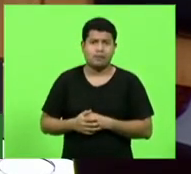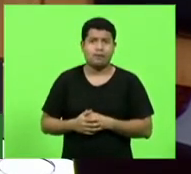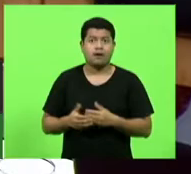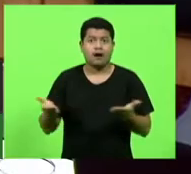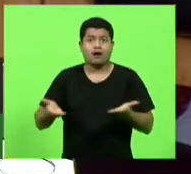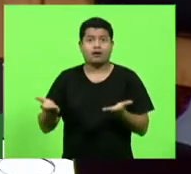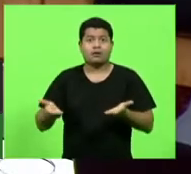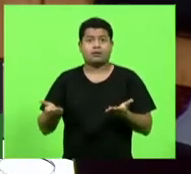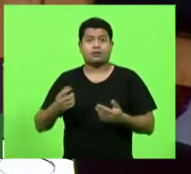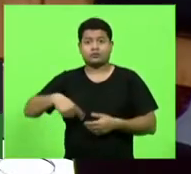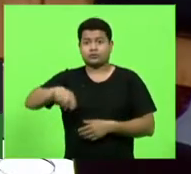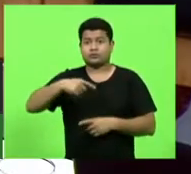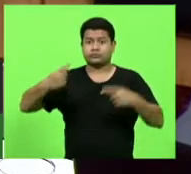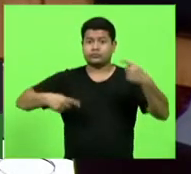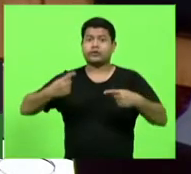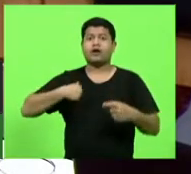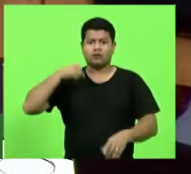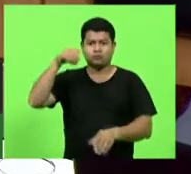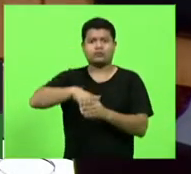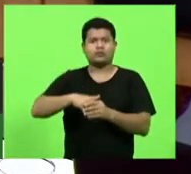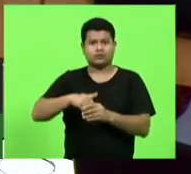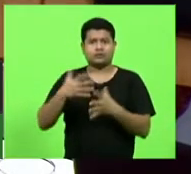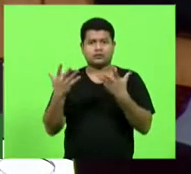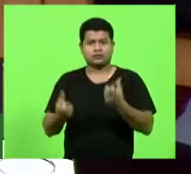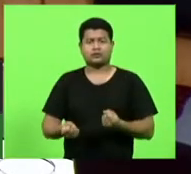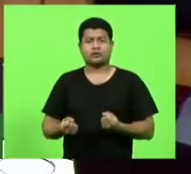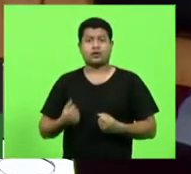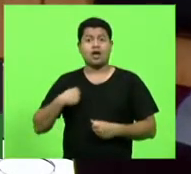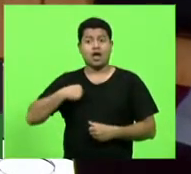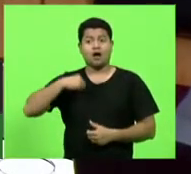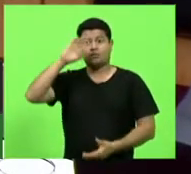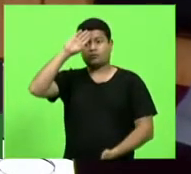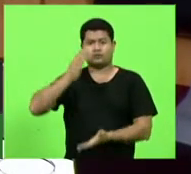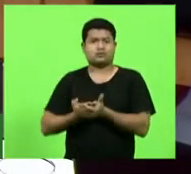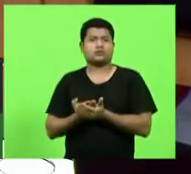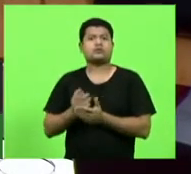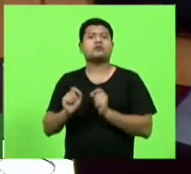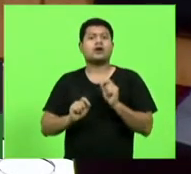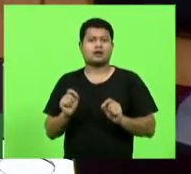agora que a gente discute, votei a favor. Então, acredito que quando há